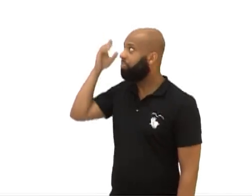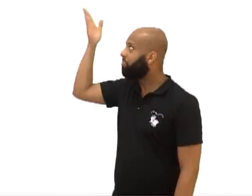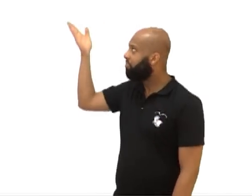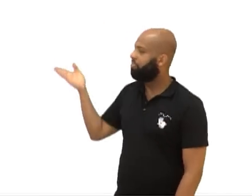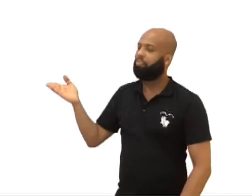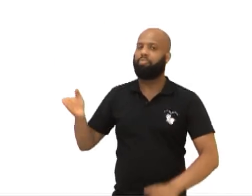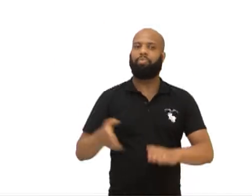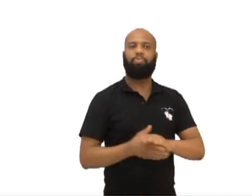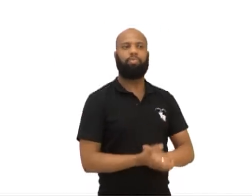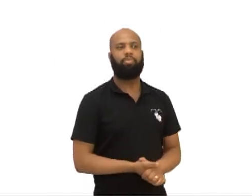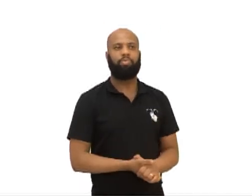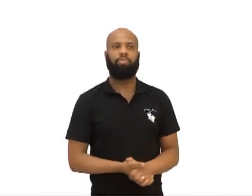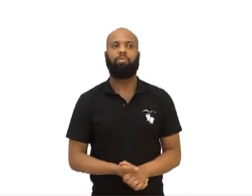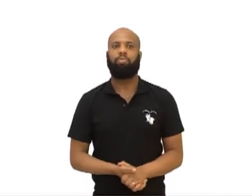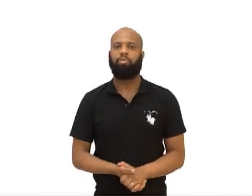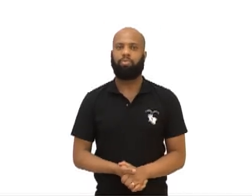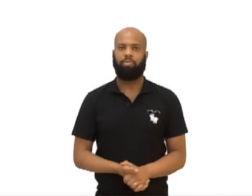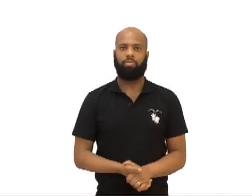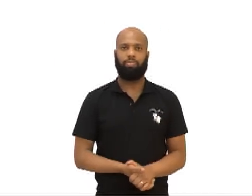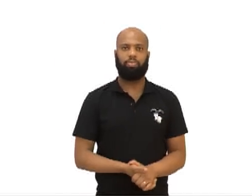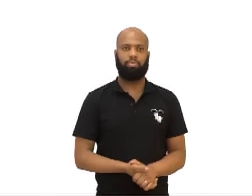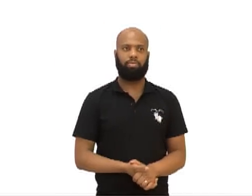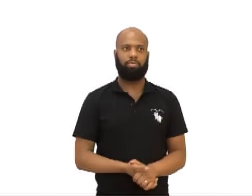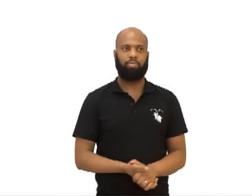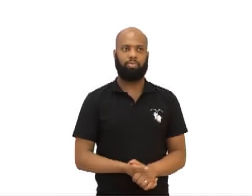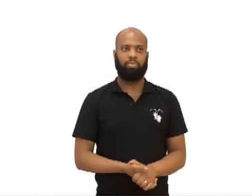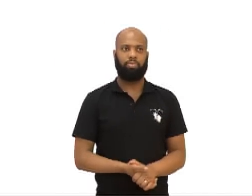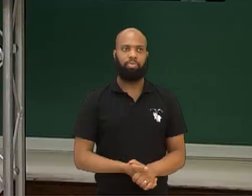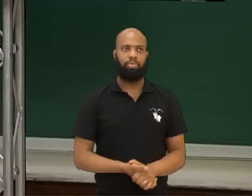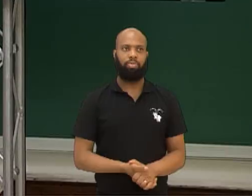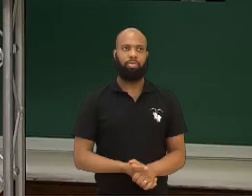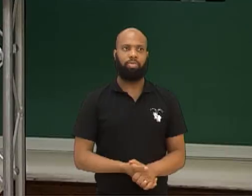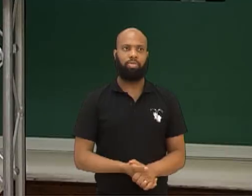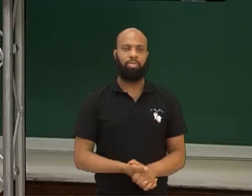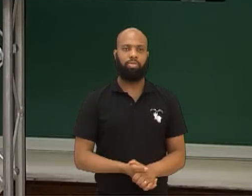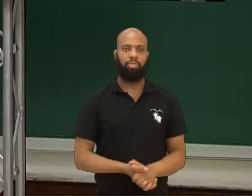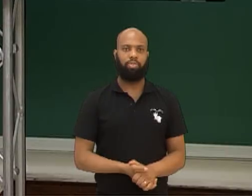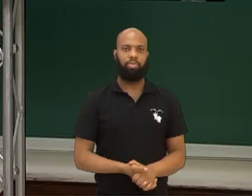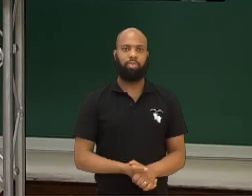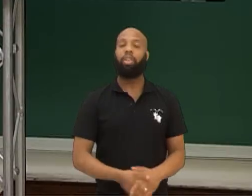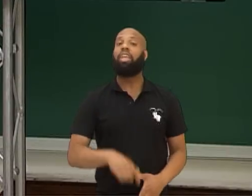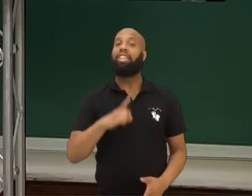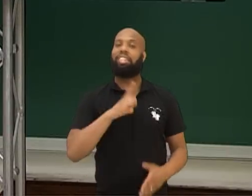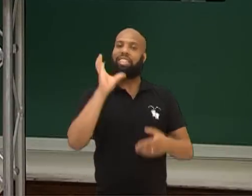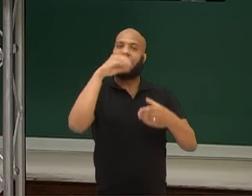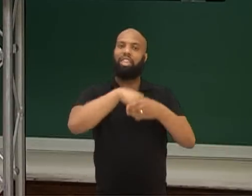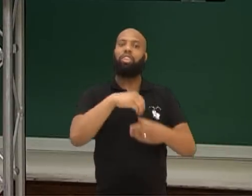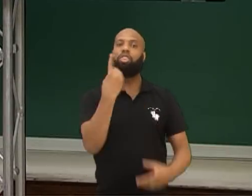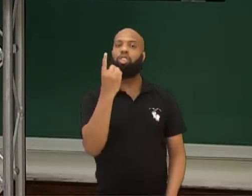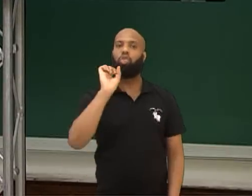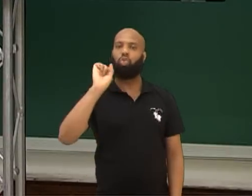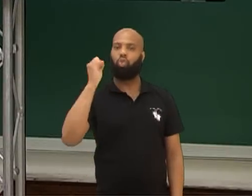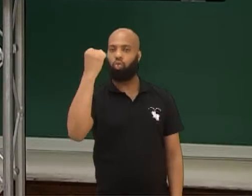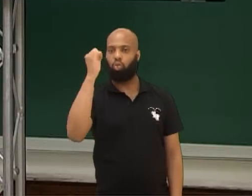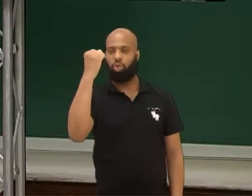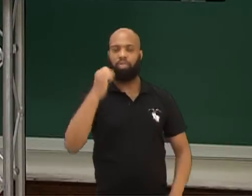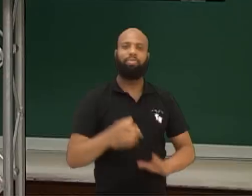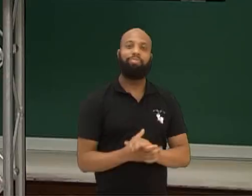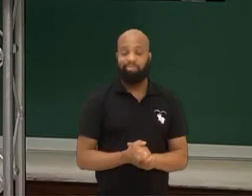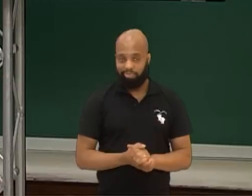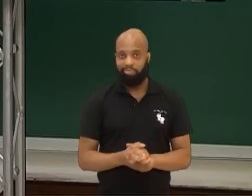6, 7, 8, 9, 10, 11, 12, 13, 14, 15, 16, 17, 18 triângulos. Ó, tá